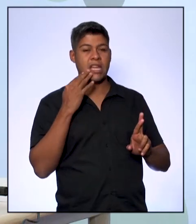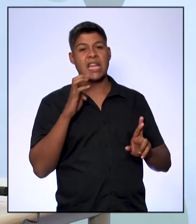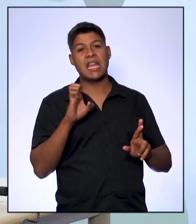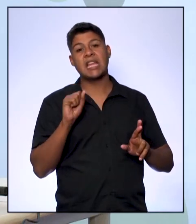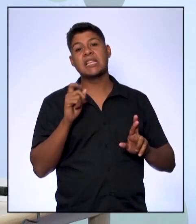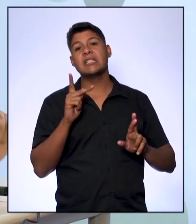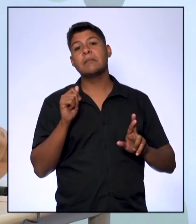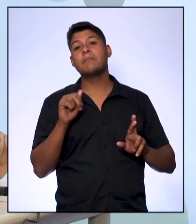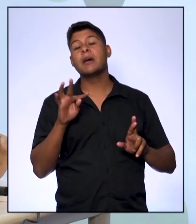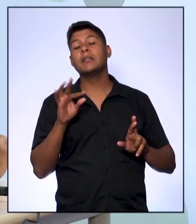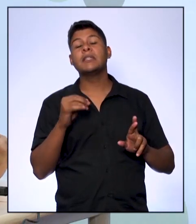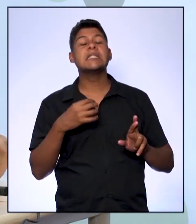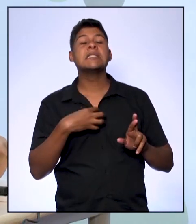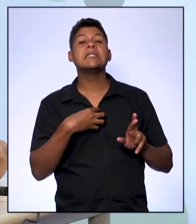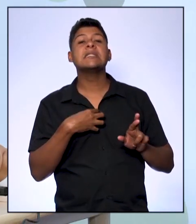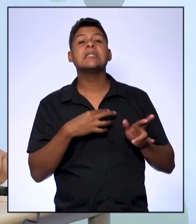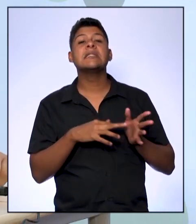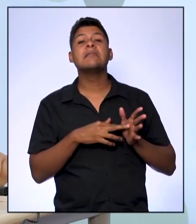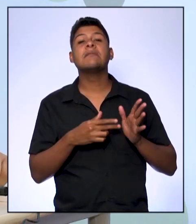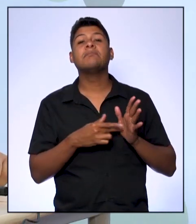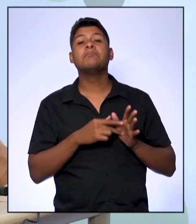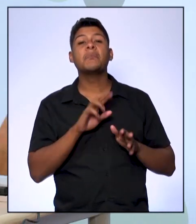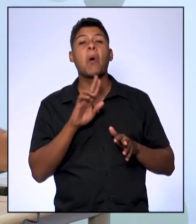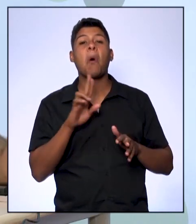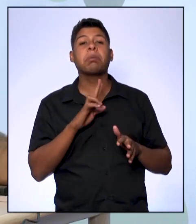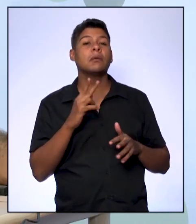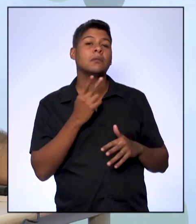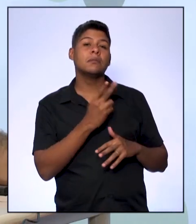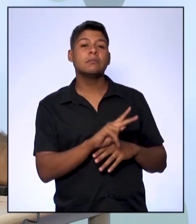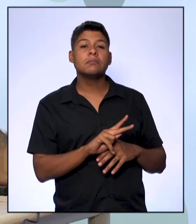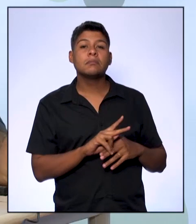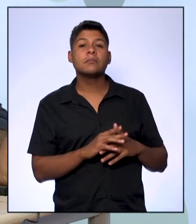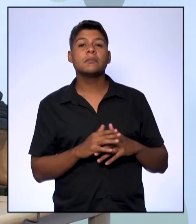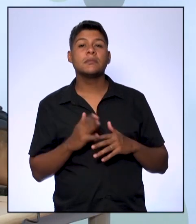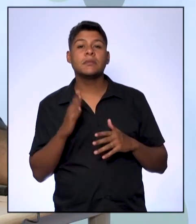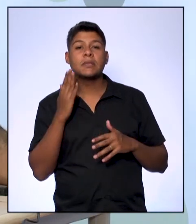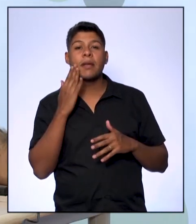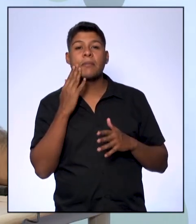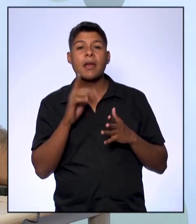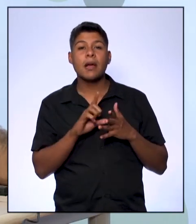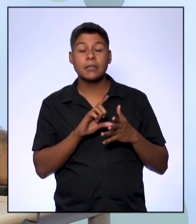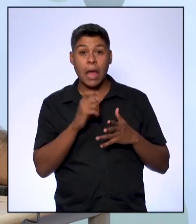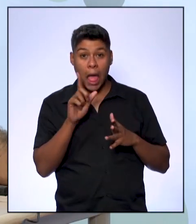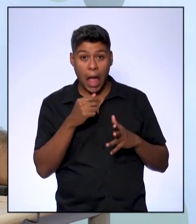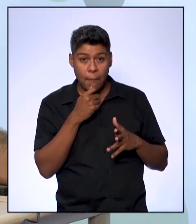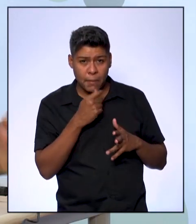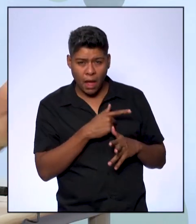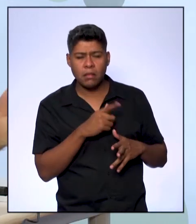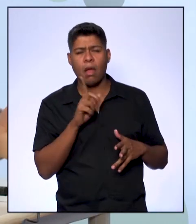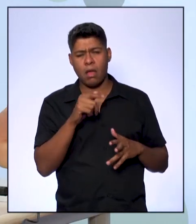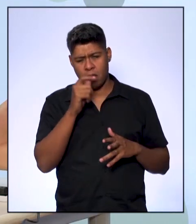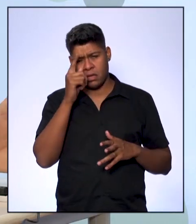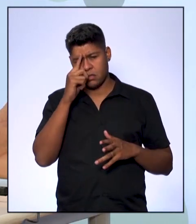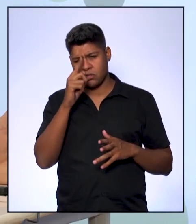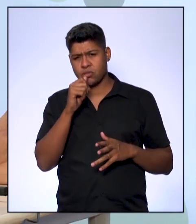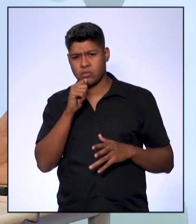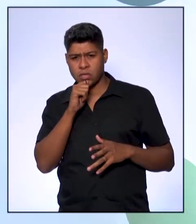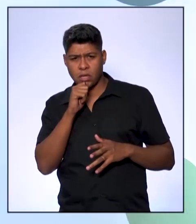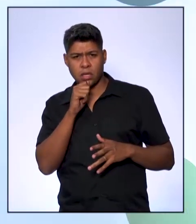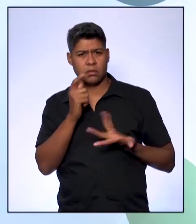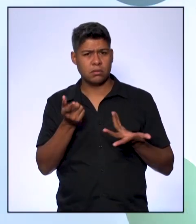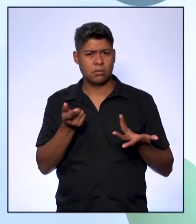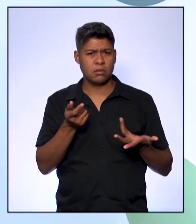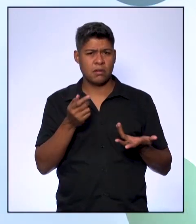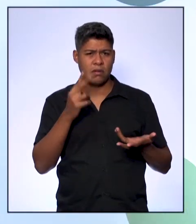espanca pesquisa o significado do nome né mas antes de ir é engraçado é estranho eu muito até